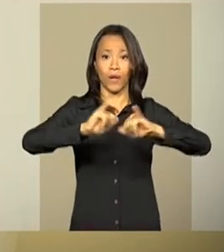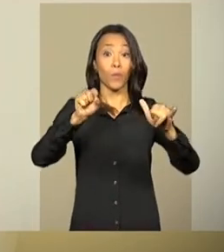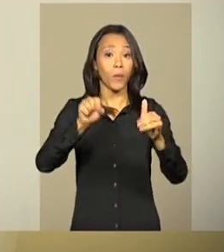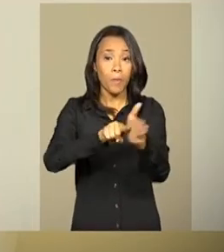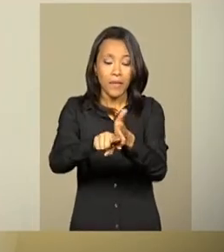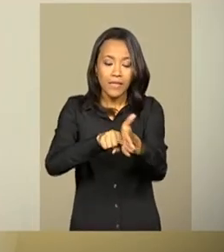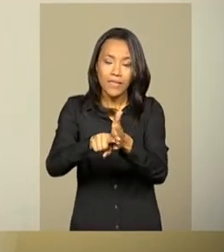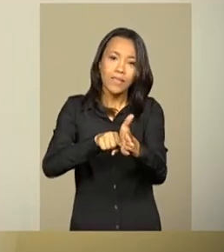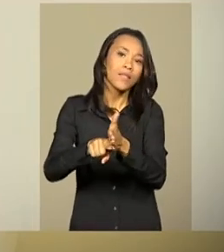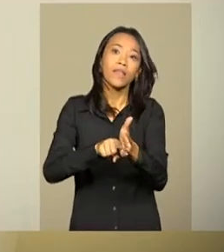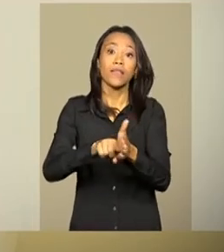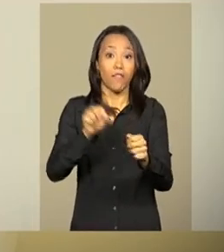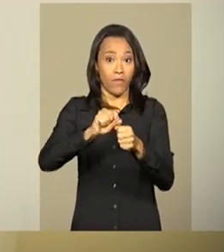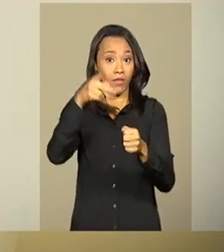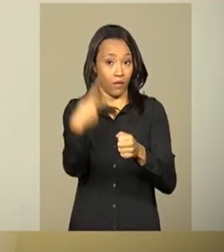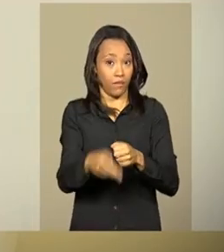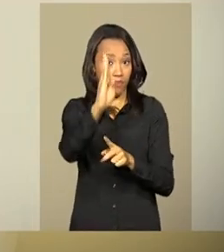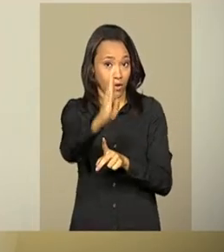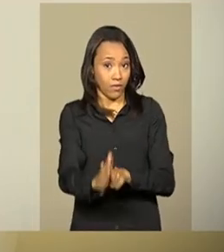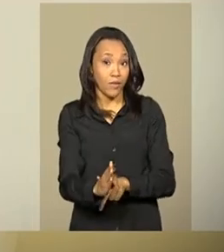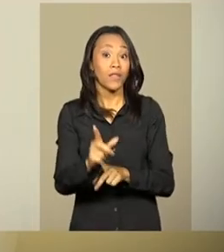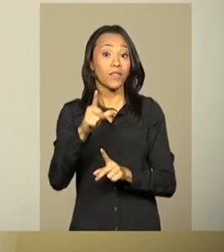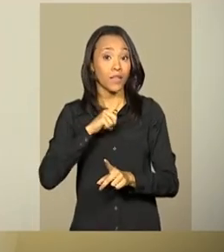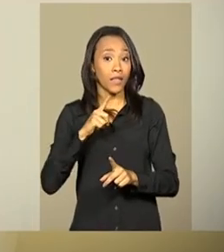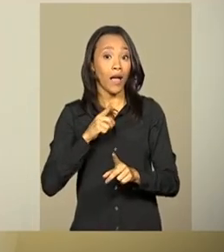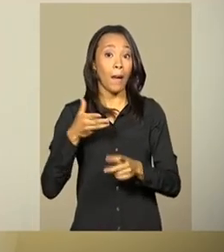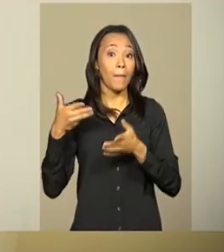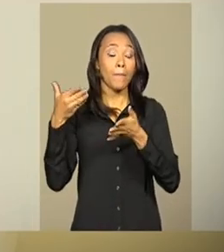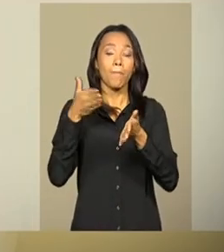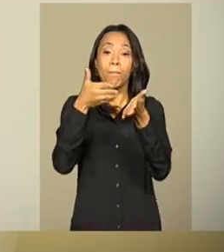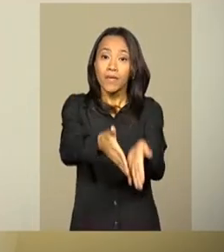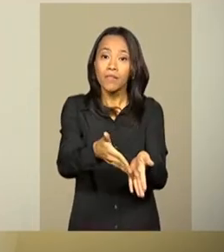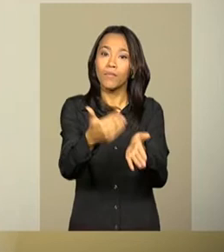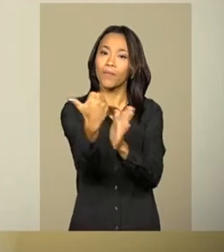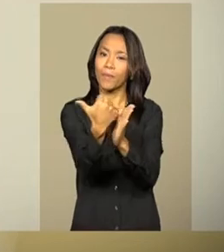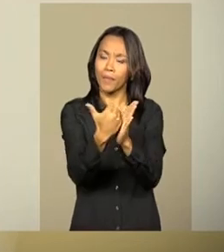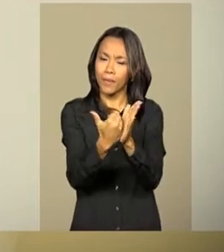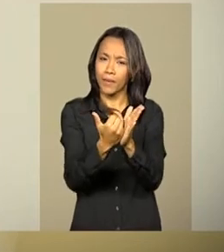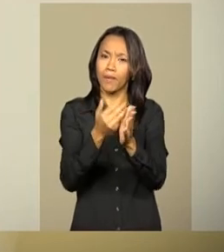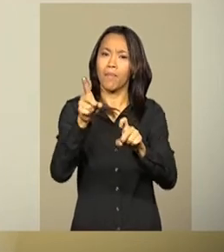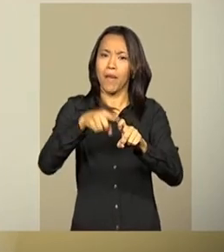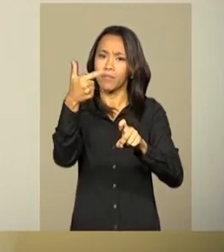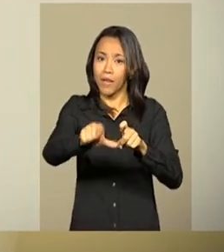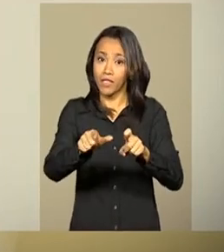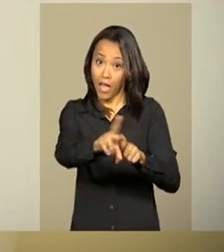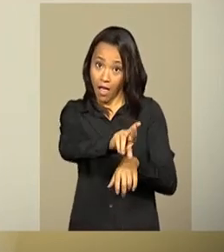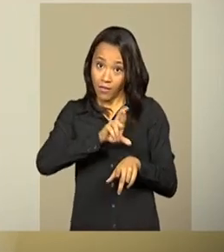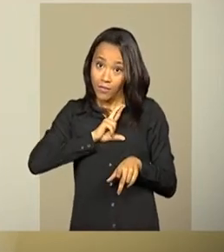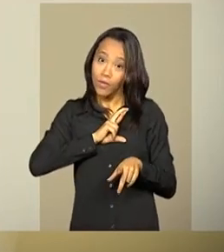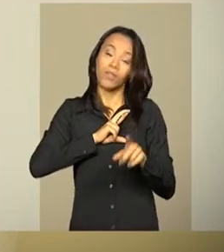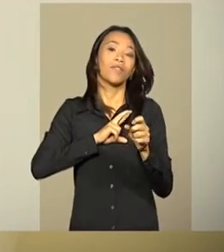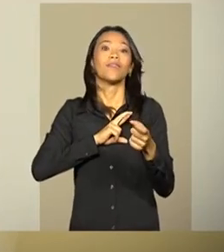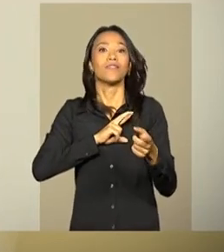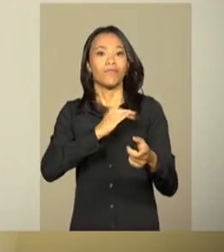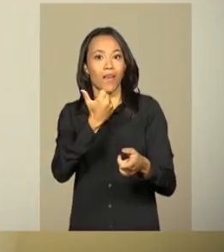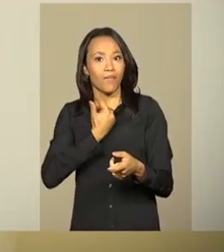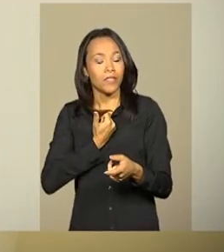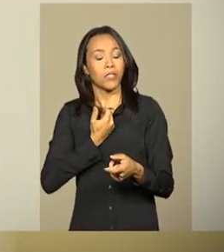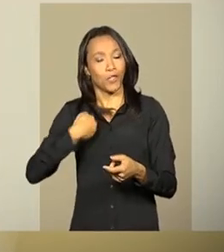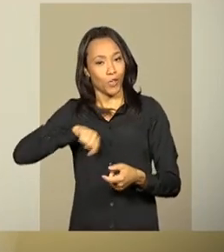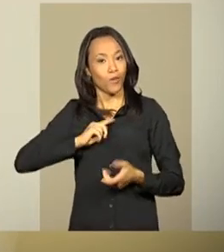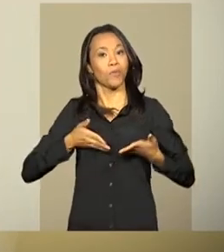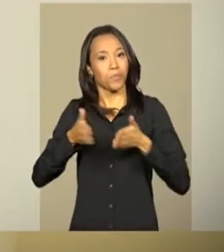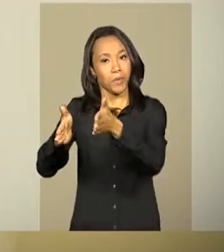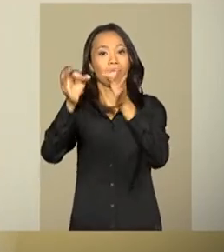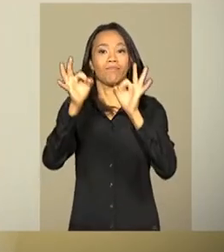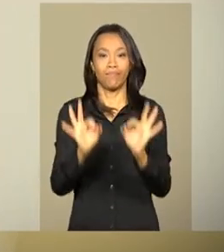pesquisa feita com os brasileiros atendido pelos Mais Médicos e os resultados nos dão a certeza de que nós estamos